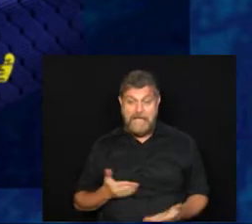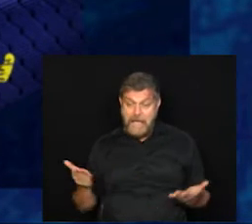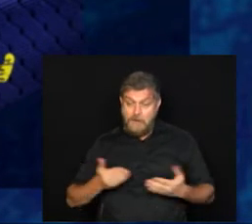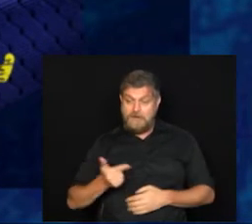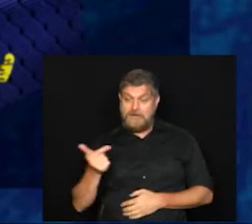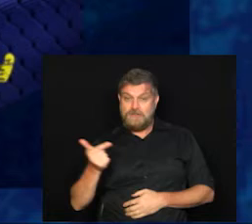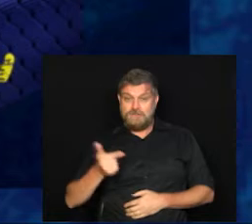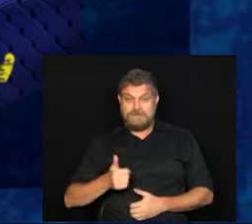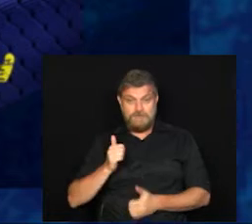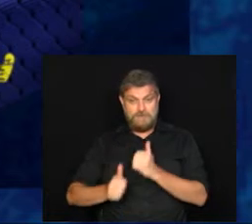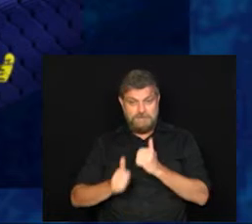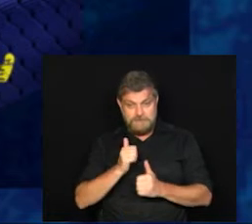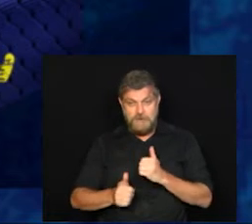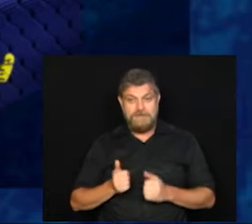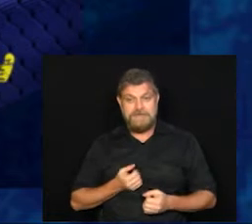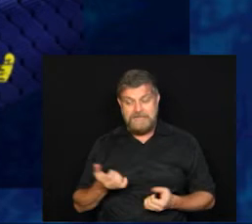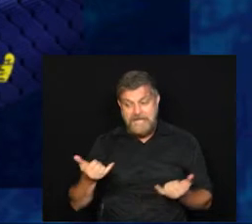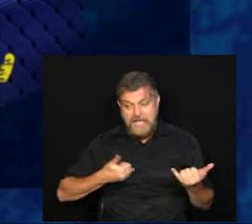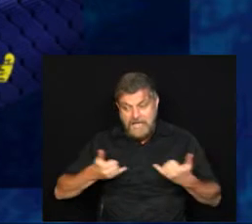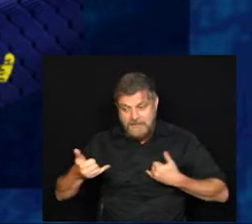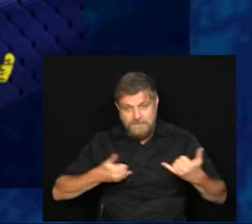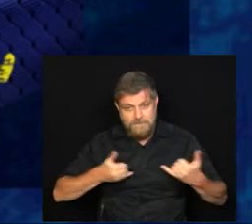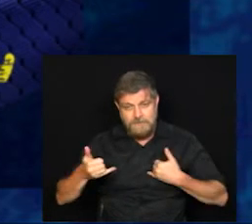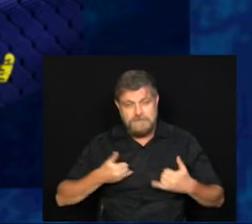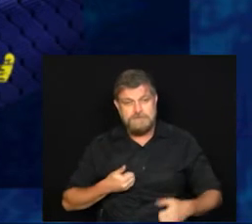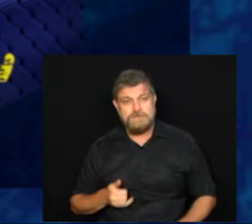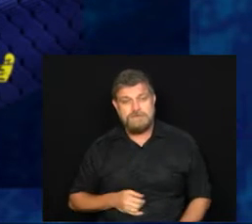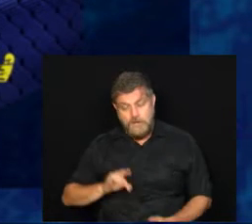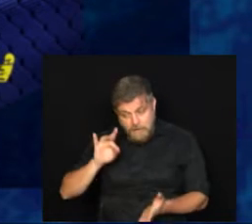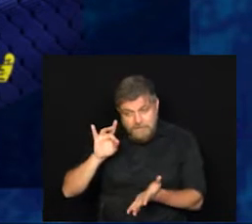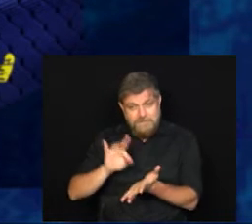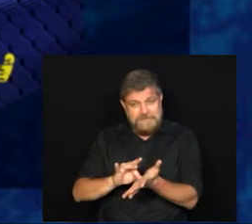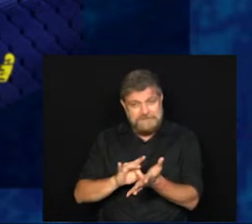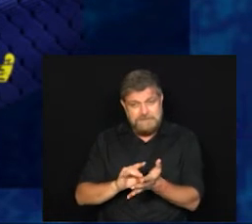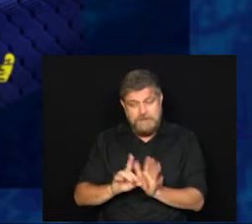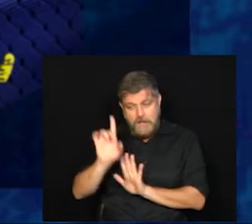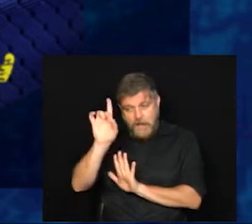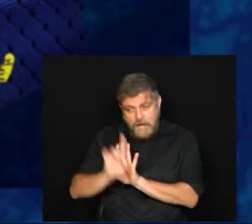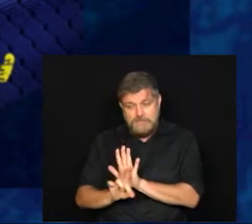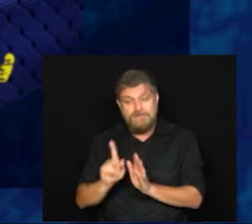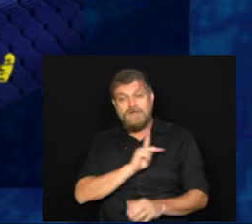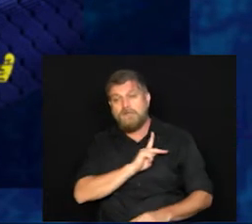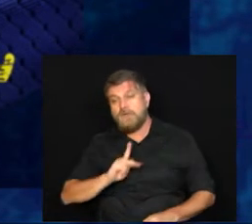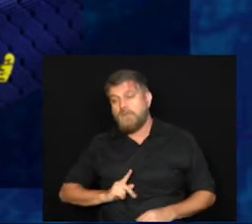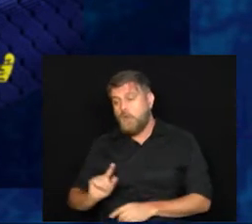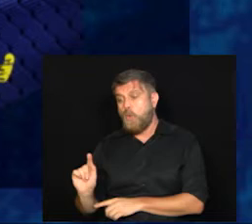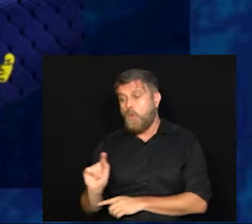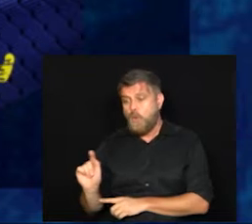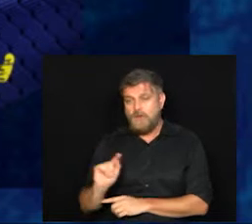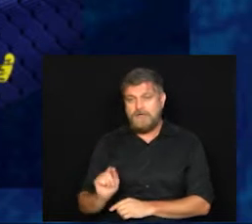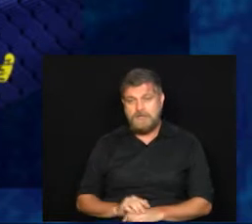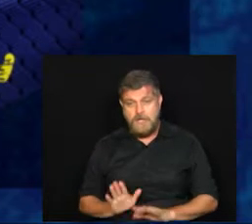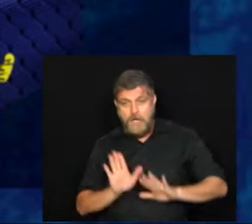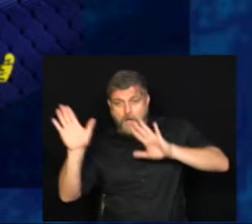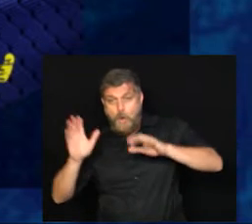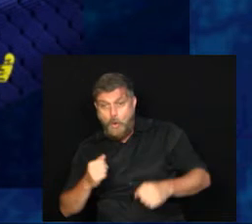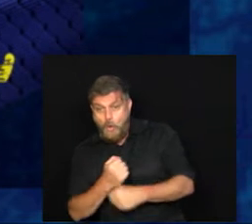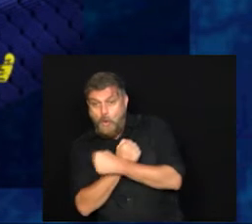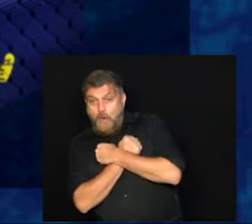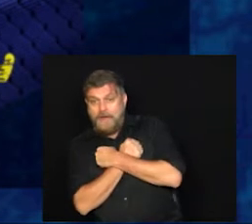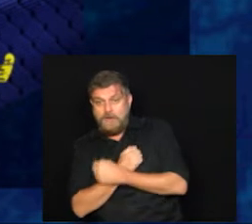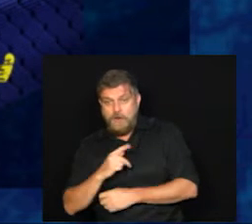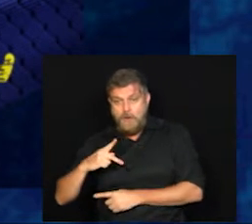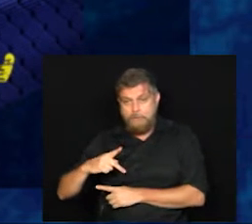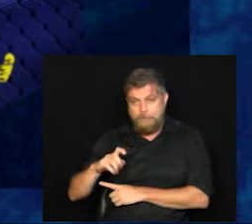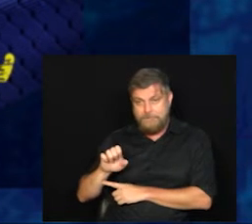rodada. Informações que acabam de ser confirmadas pela diretoria pontepretana: o goleiro Pedrão, o